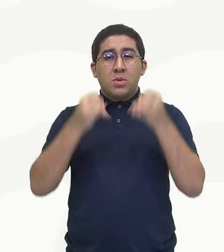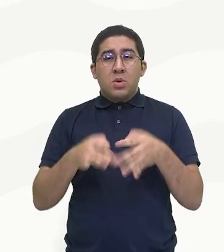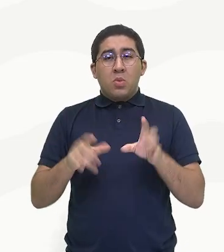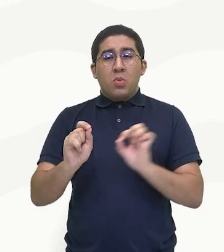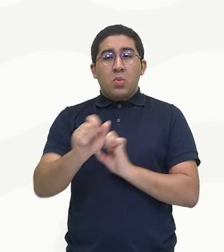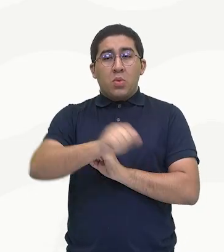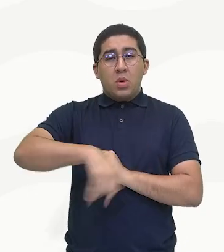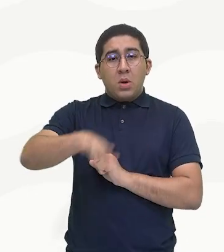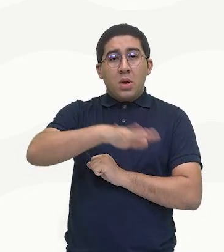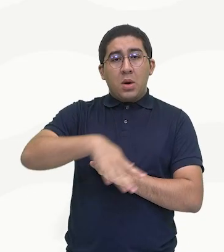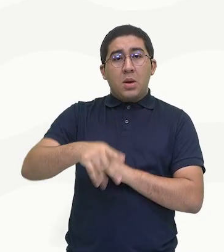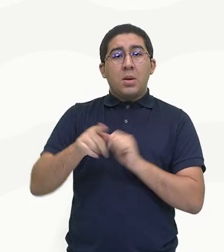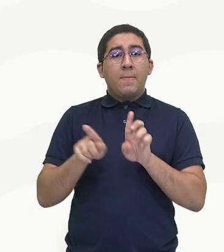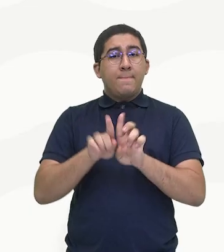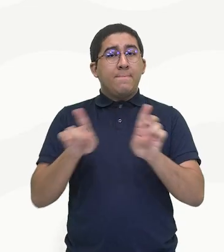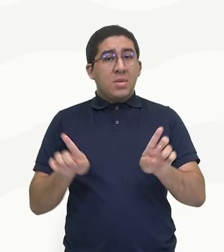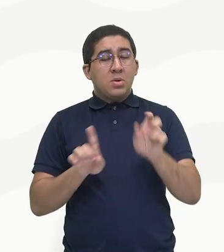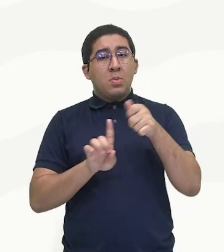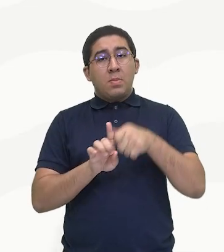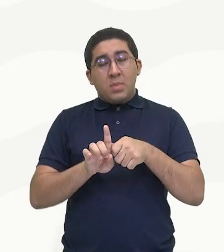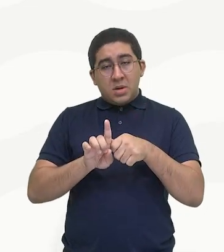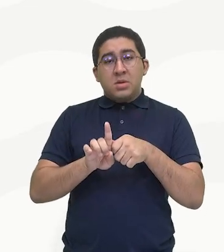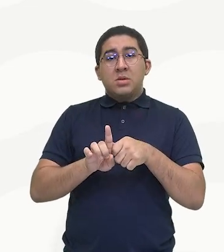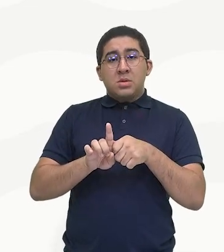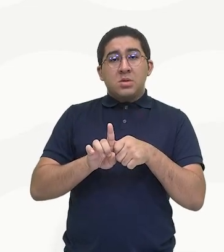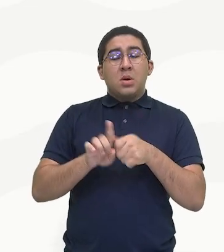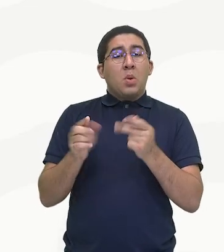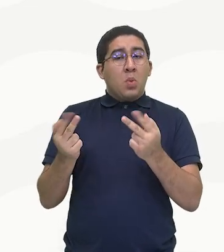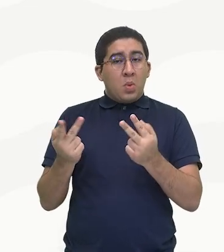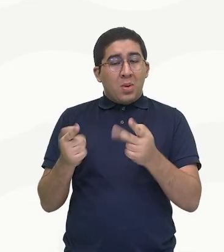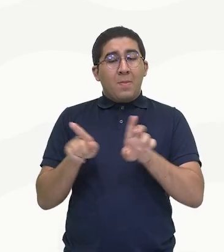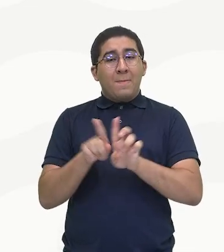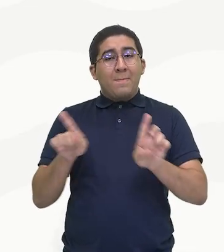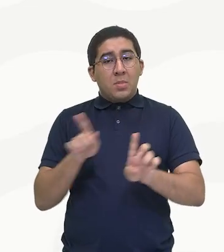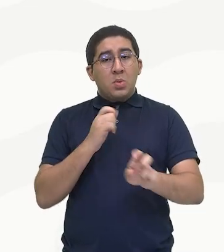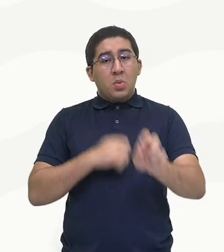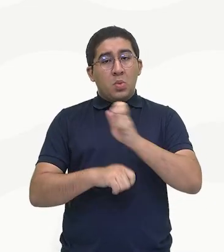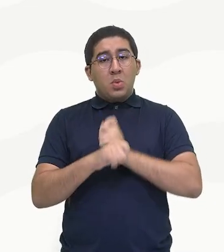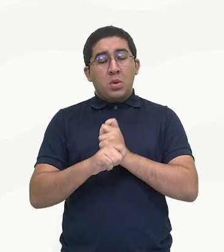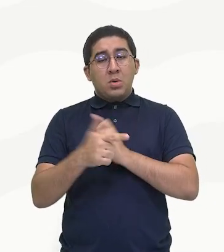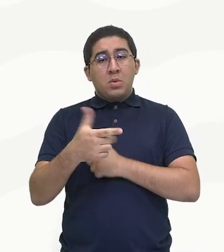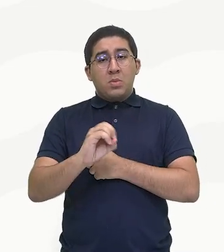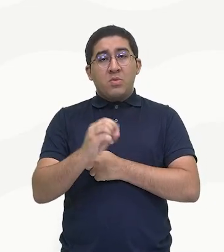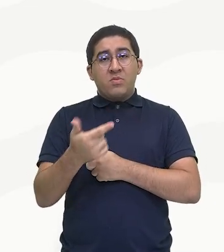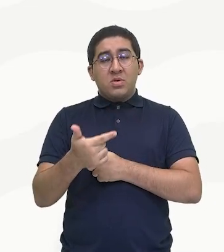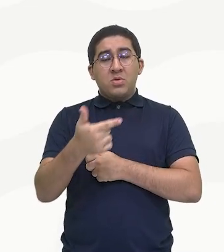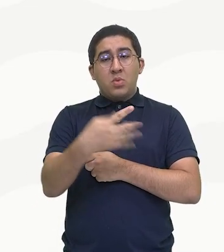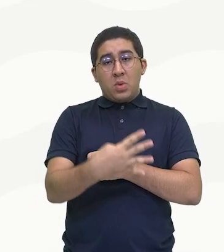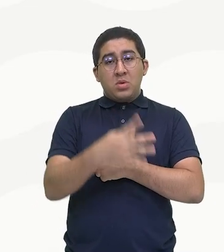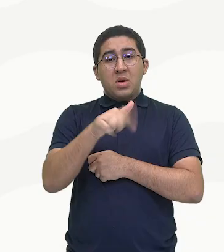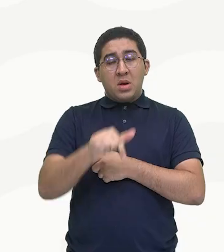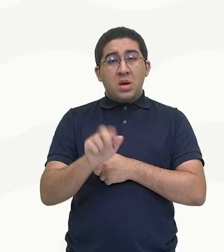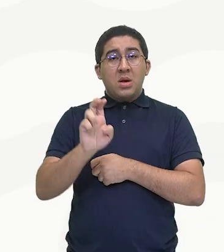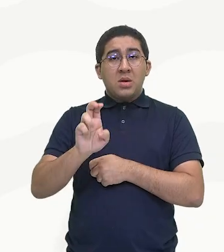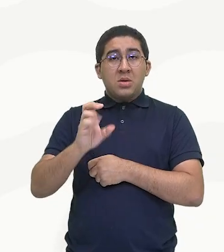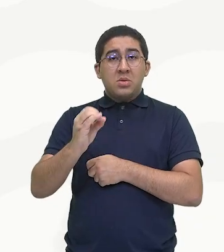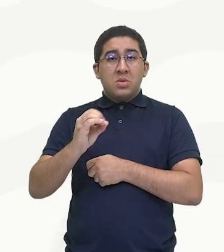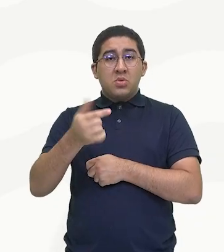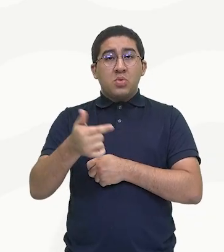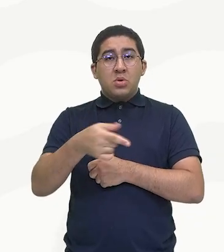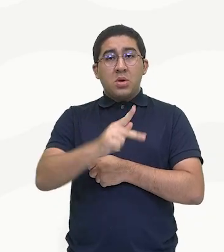área desmatada em maio de 2024, ou seja, no ano anterior, foi de